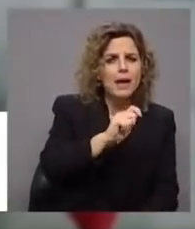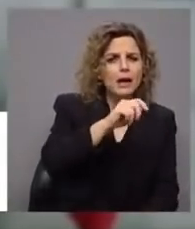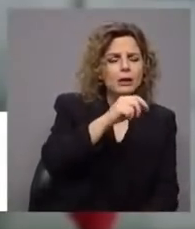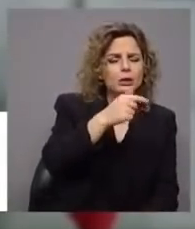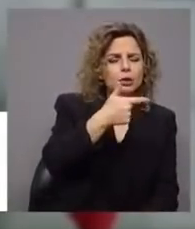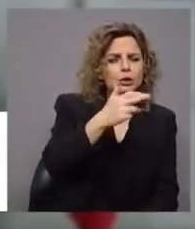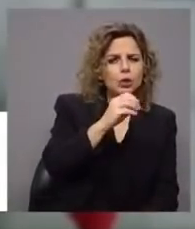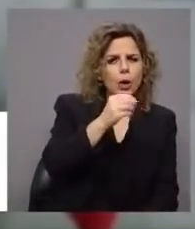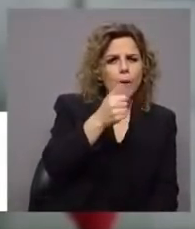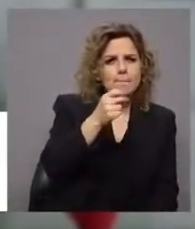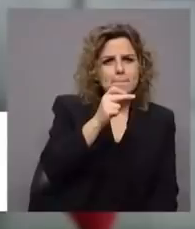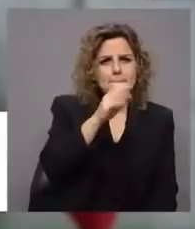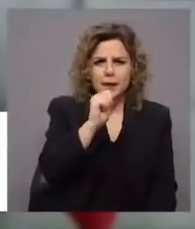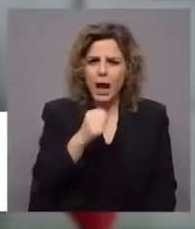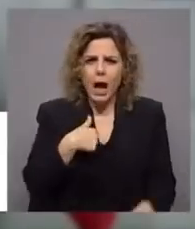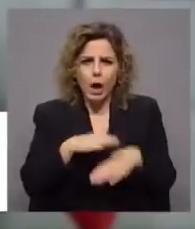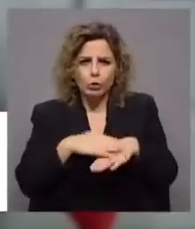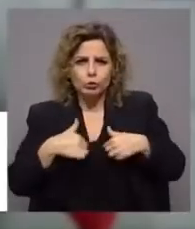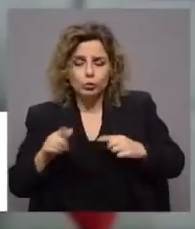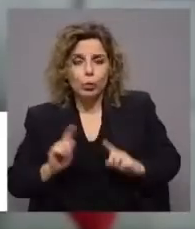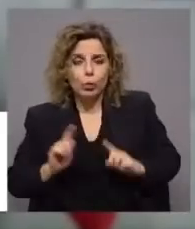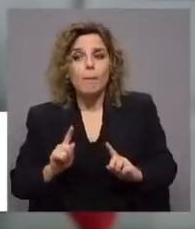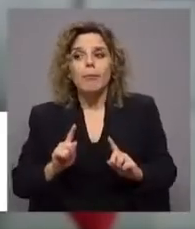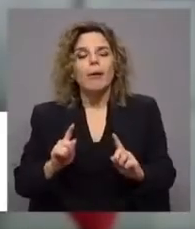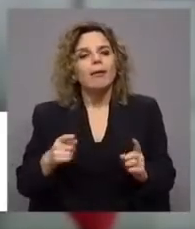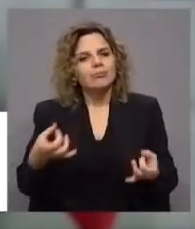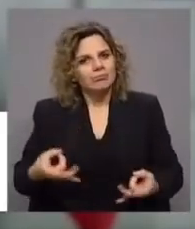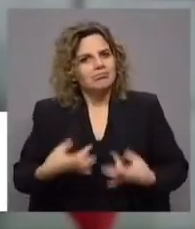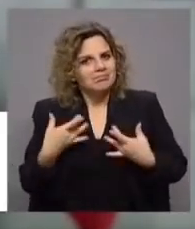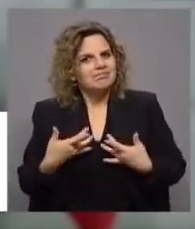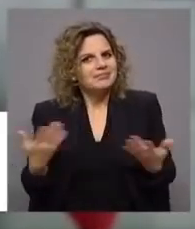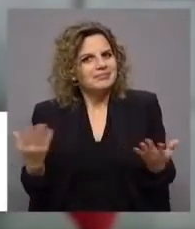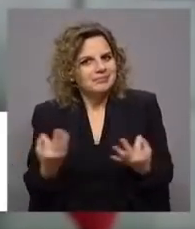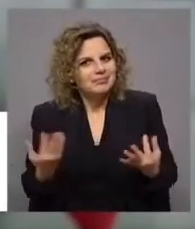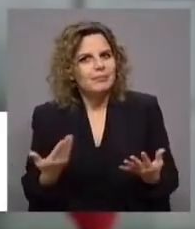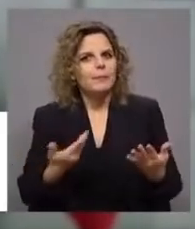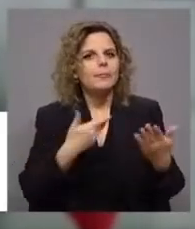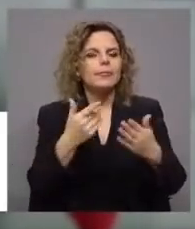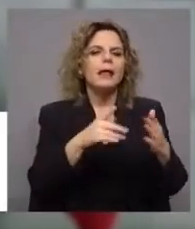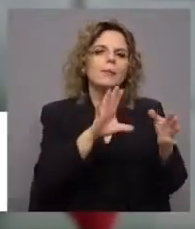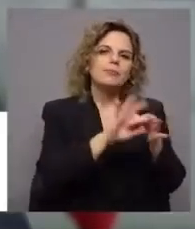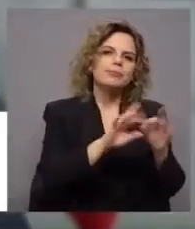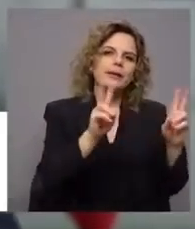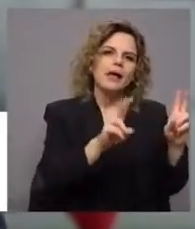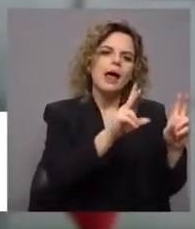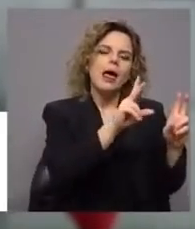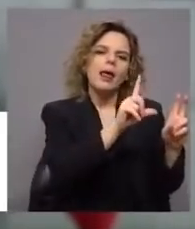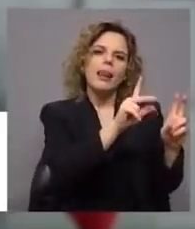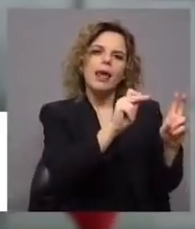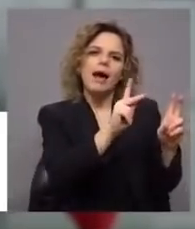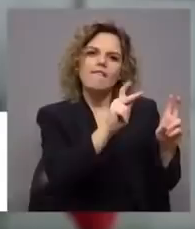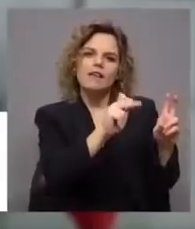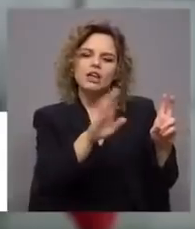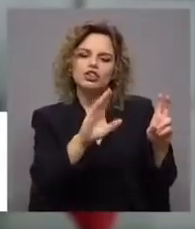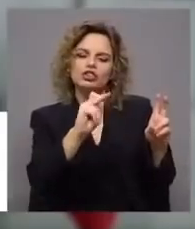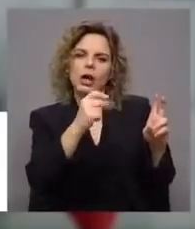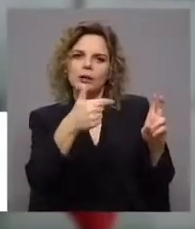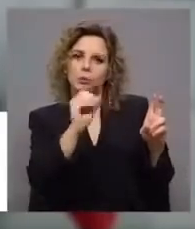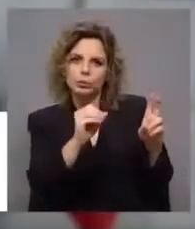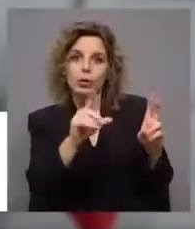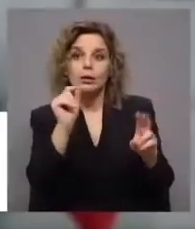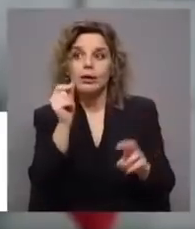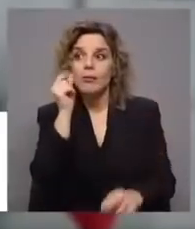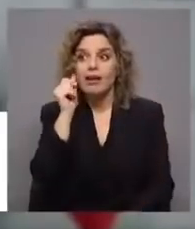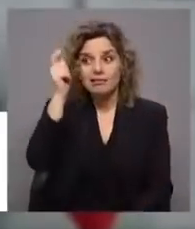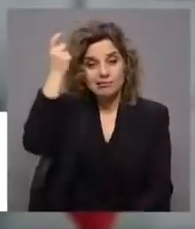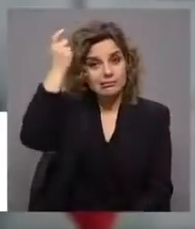Então, não só eu fui absolvido de toda a relação com a Lava Jato, como o Moro foi considerado suspeito